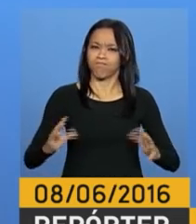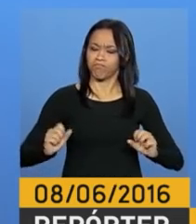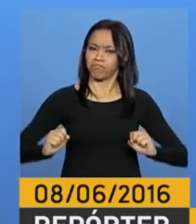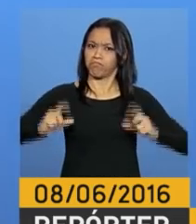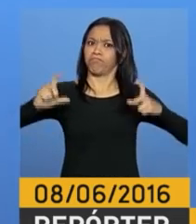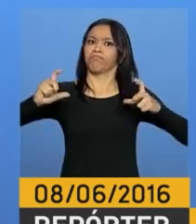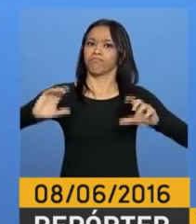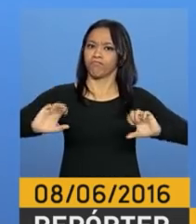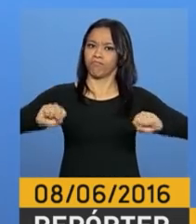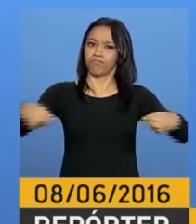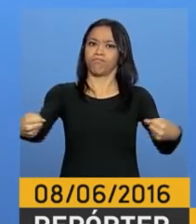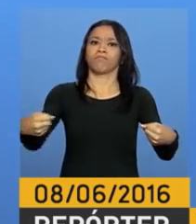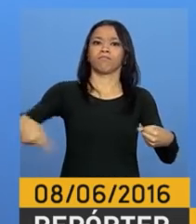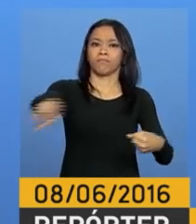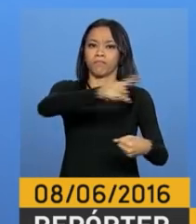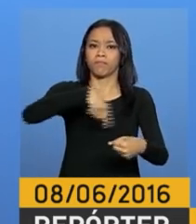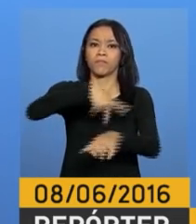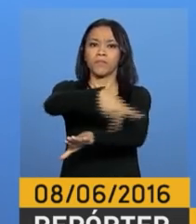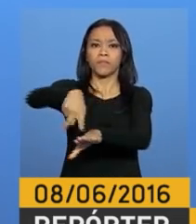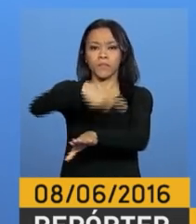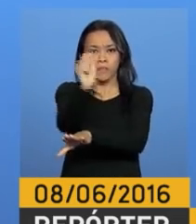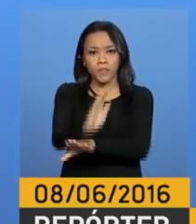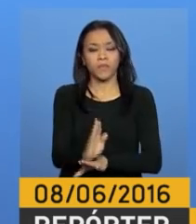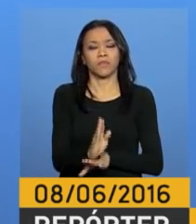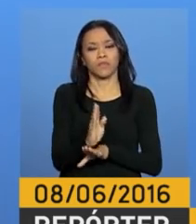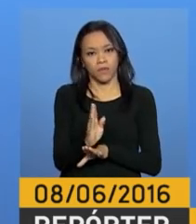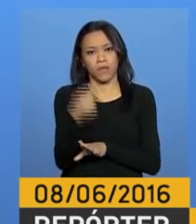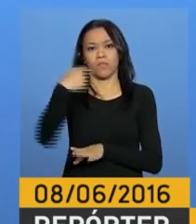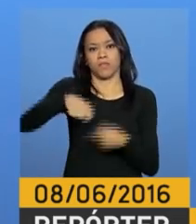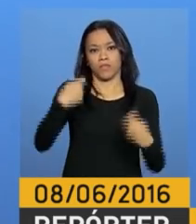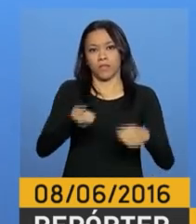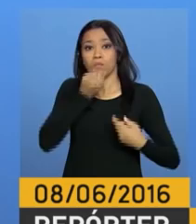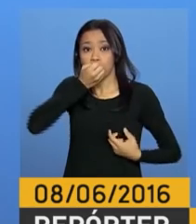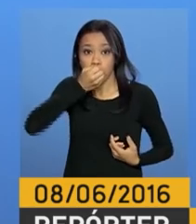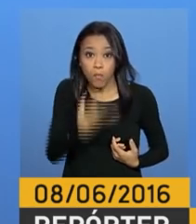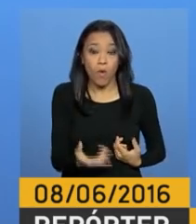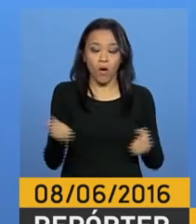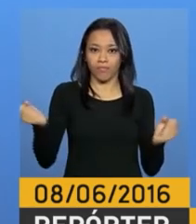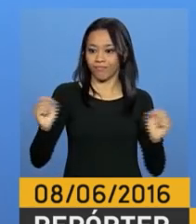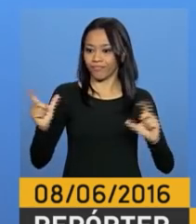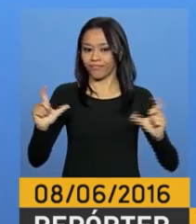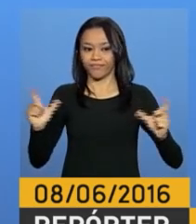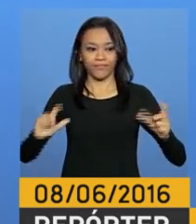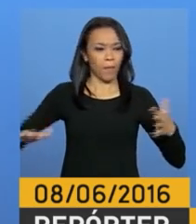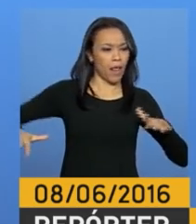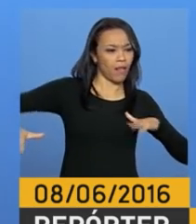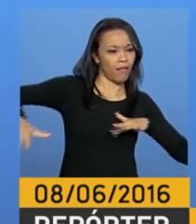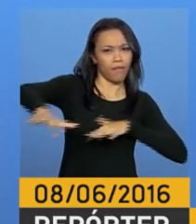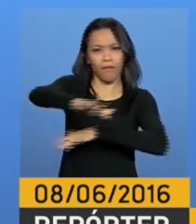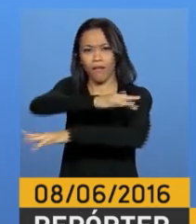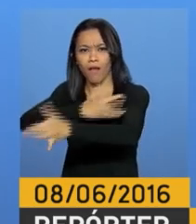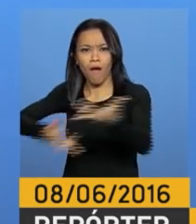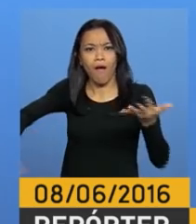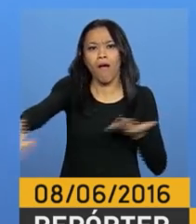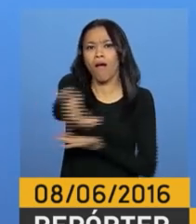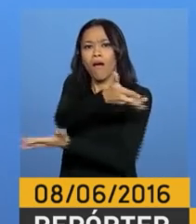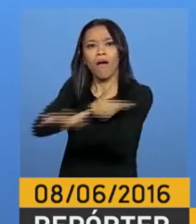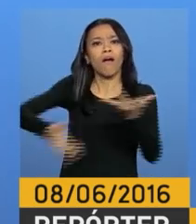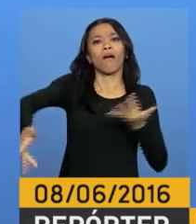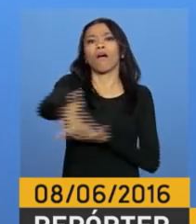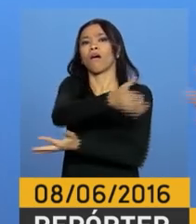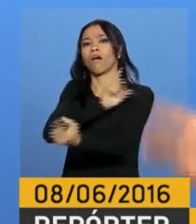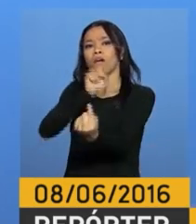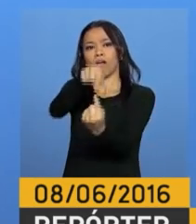nós precisamos ter temos que ter no no país uma boa vibração nós precisamos de crescimento o crescimento é o